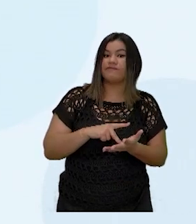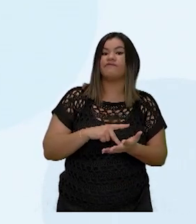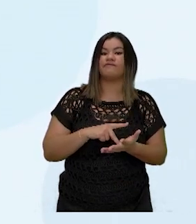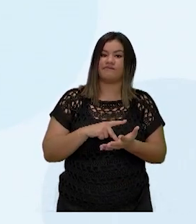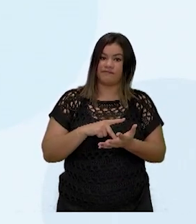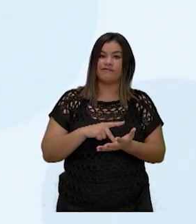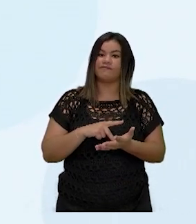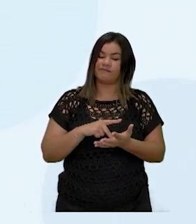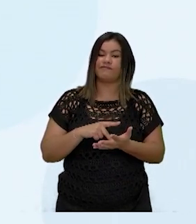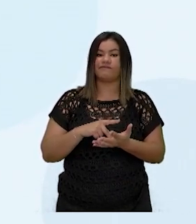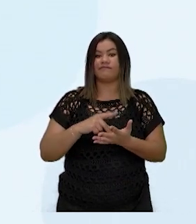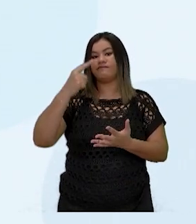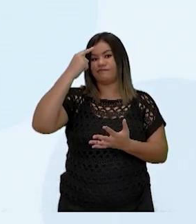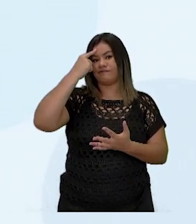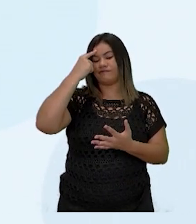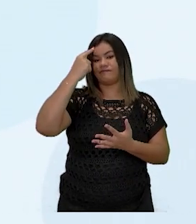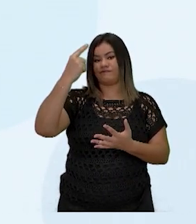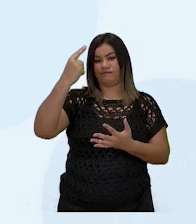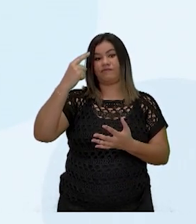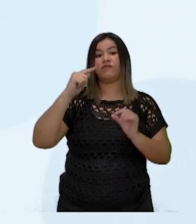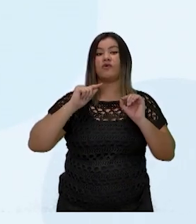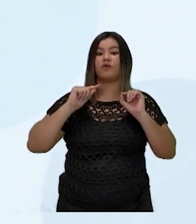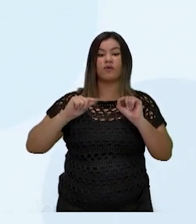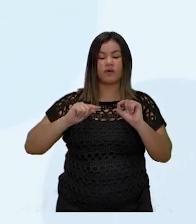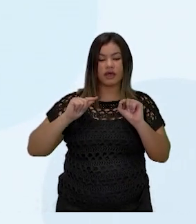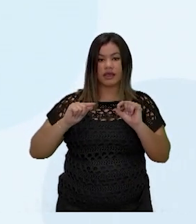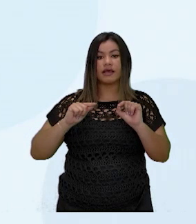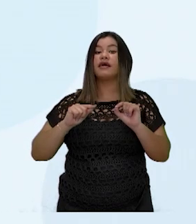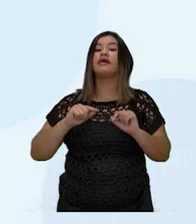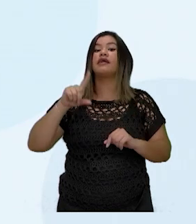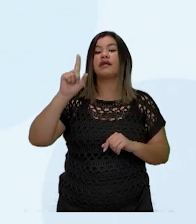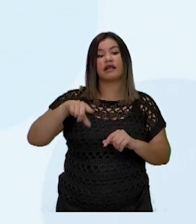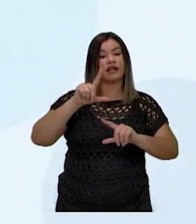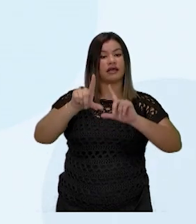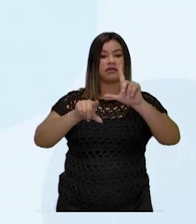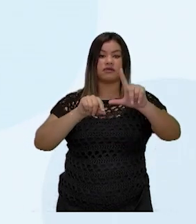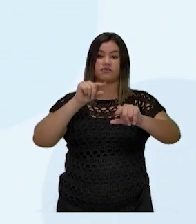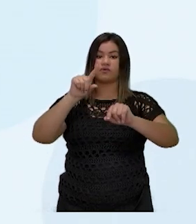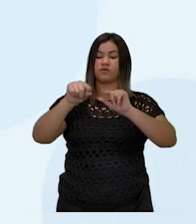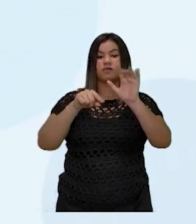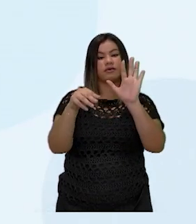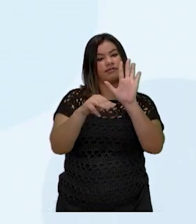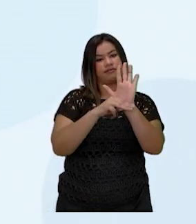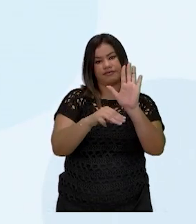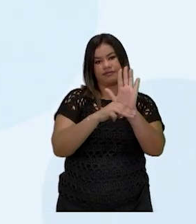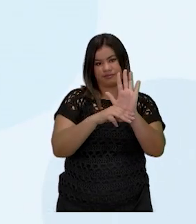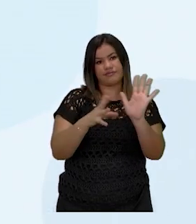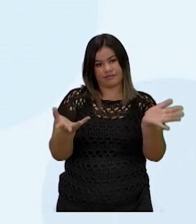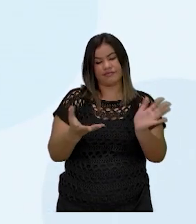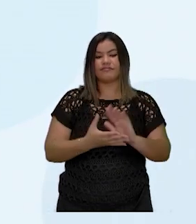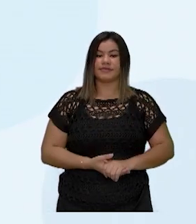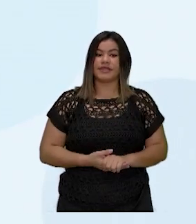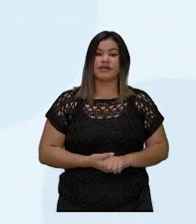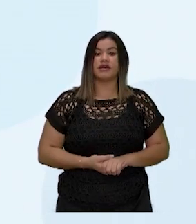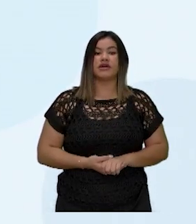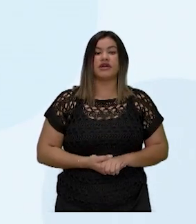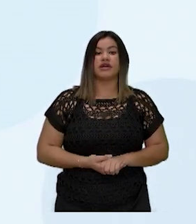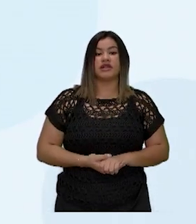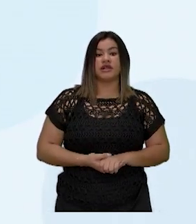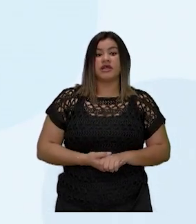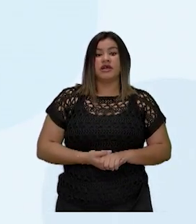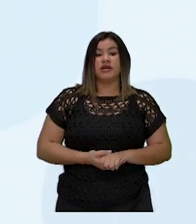E, finalmente, arte colabora com recursos de marketing. E eu vou descrever essa ação